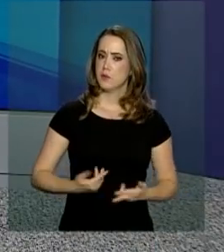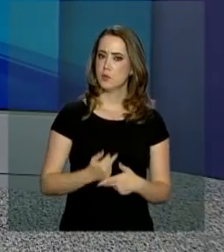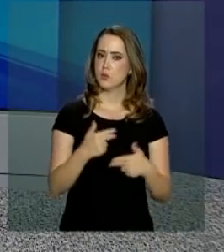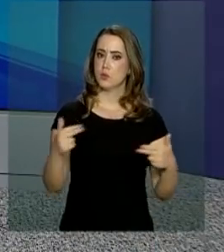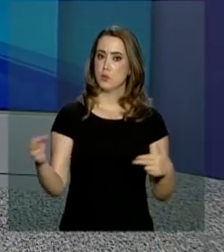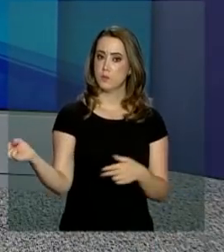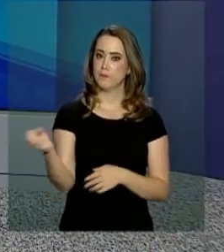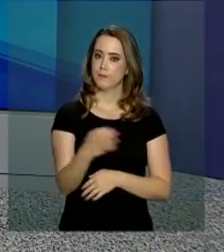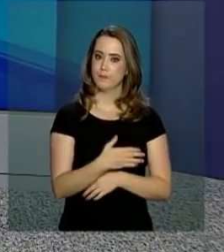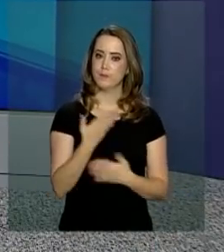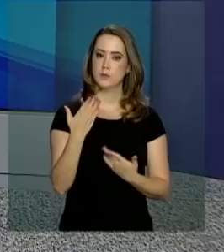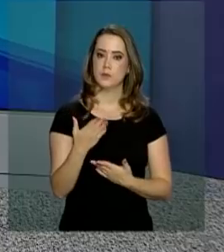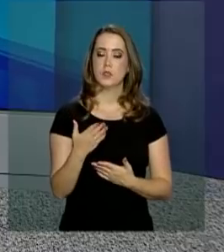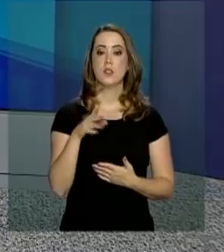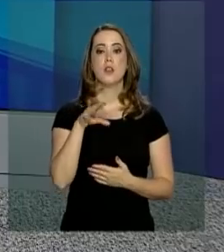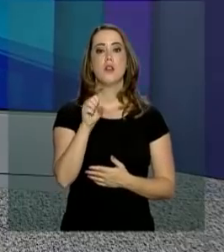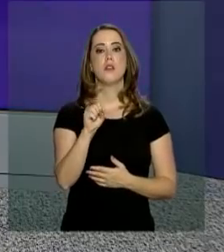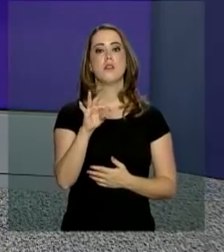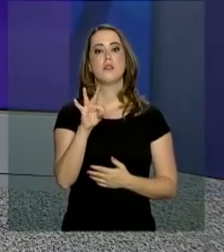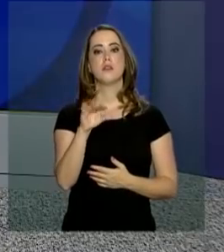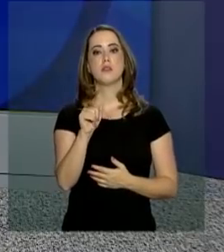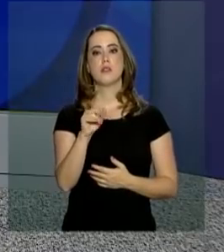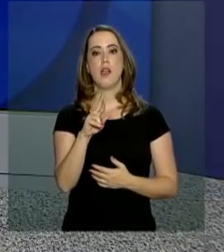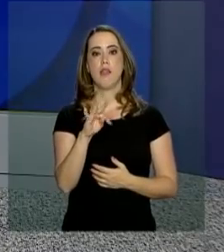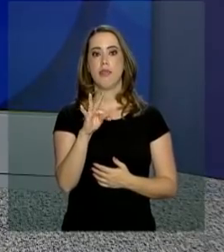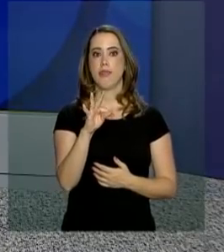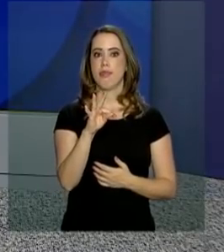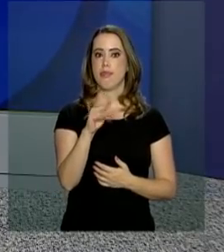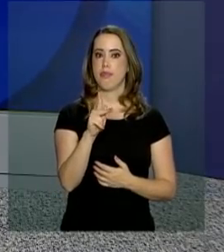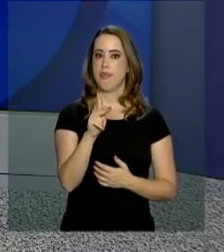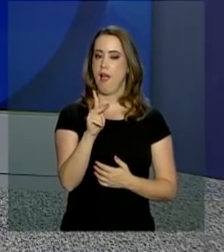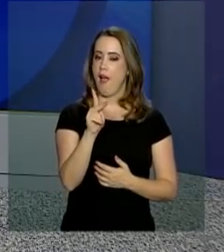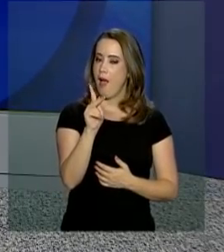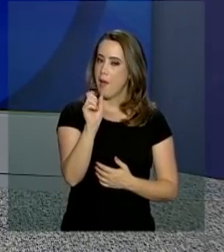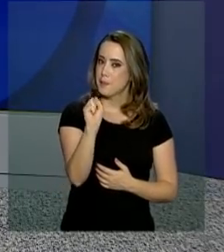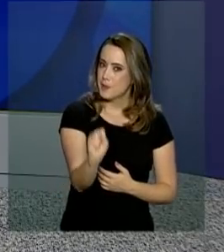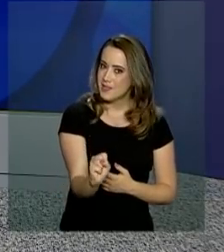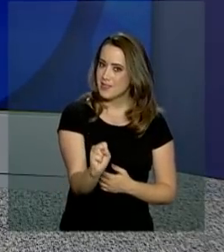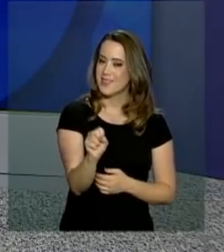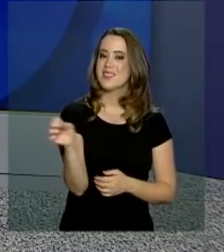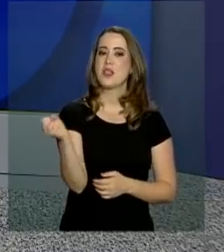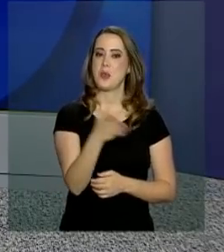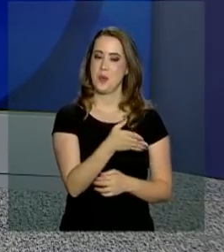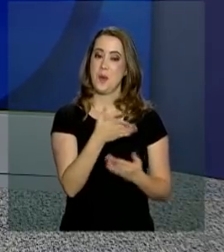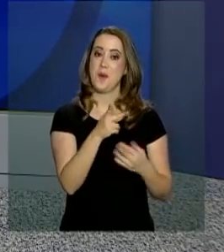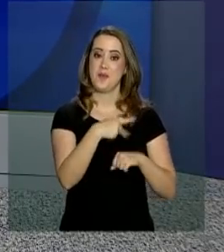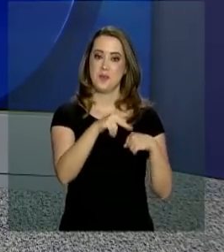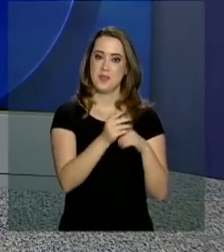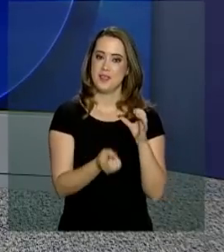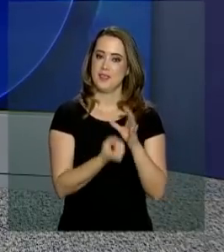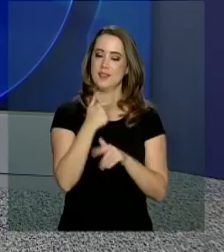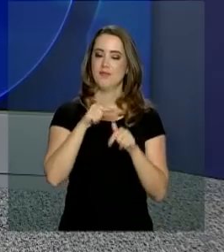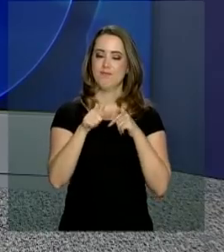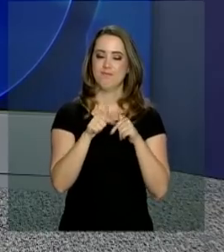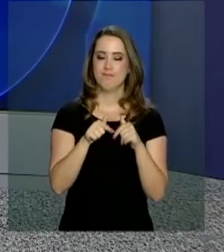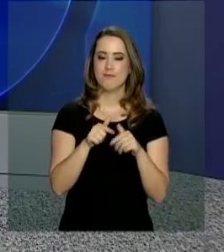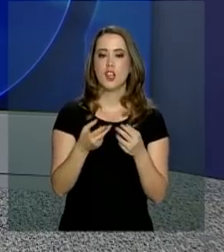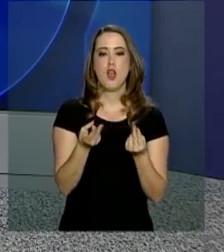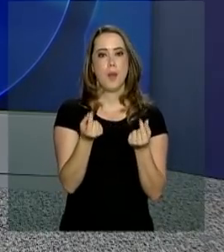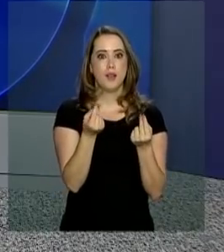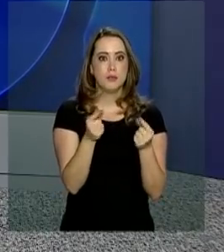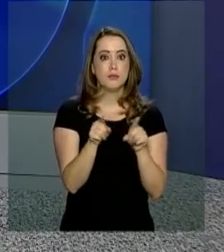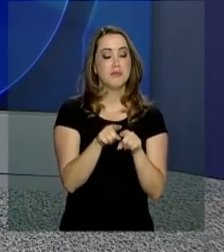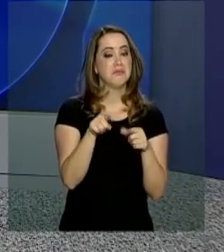e produtos inovadores. As startups estão em alta no país, geram emprego e renda. De acordo com a Associação Brasileira